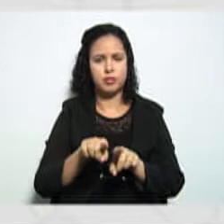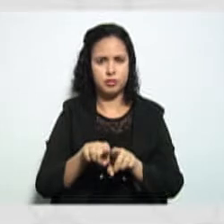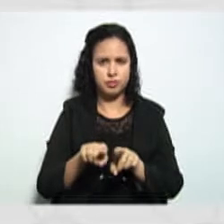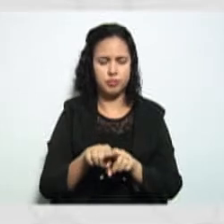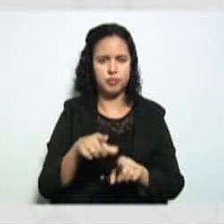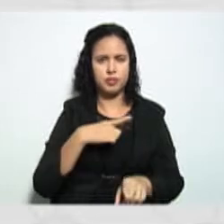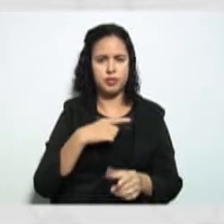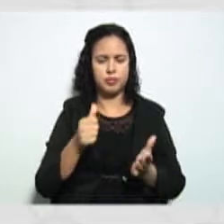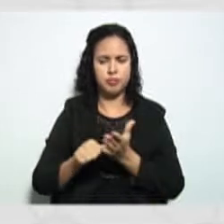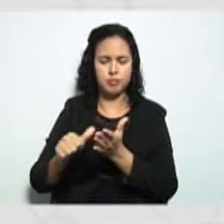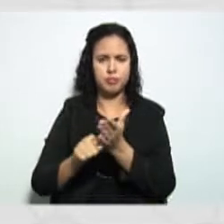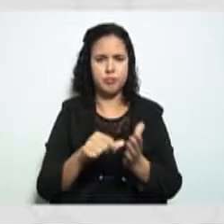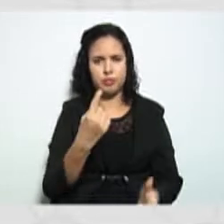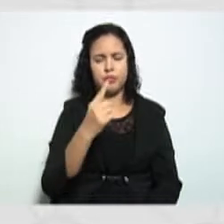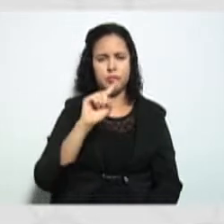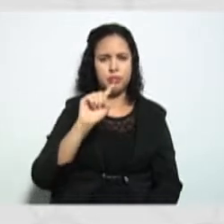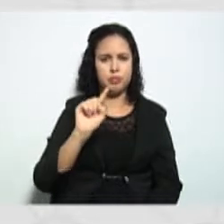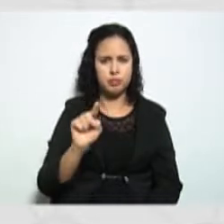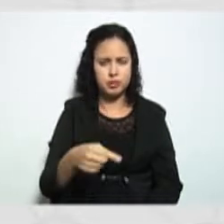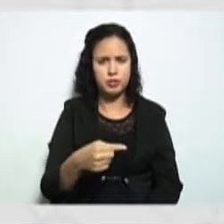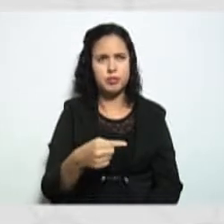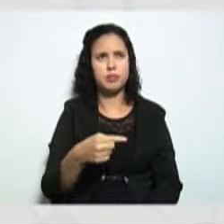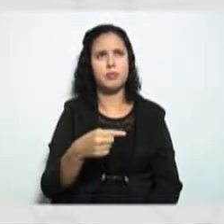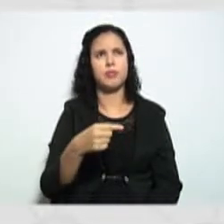1.016.606 associados e